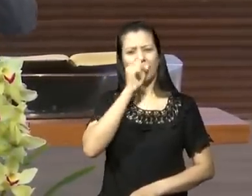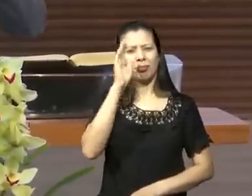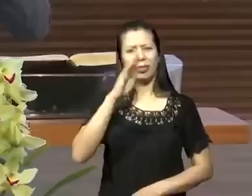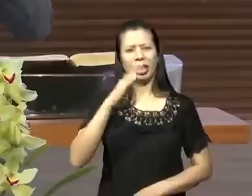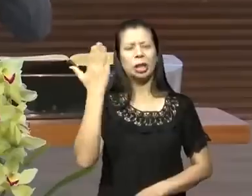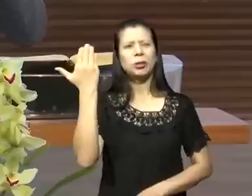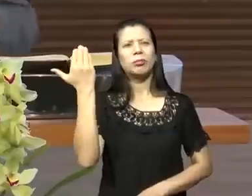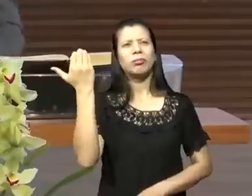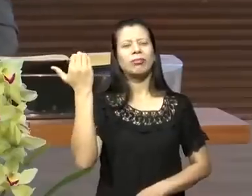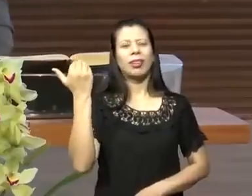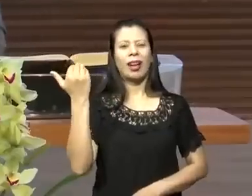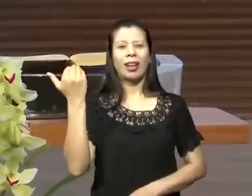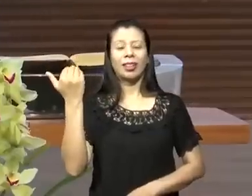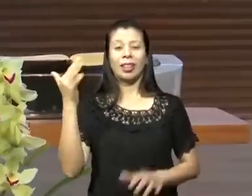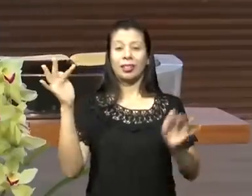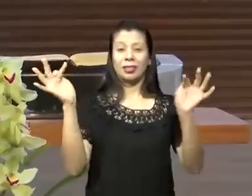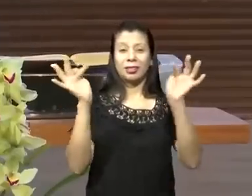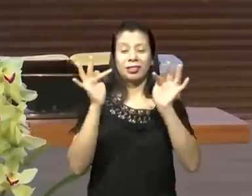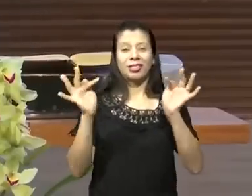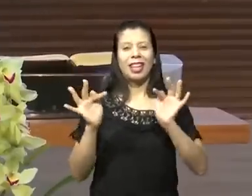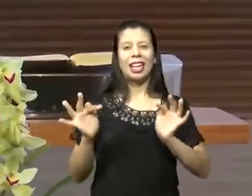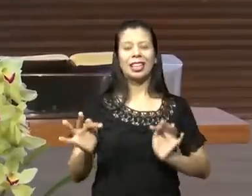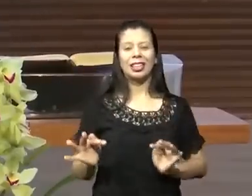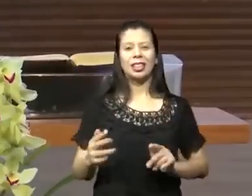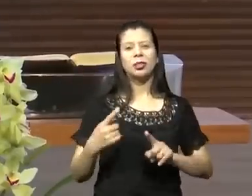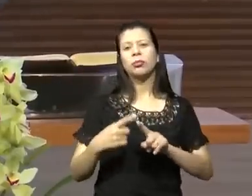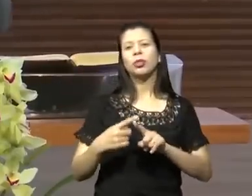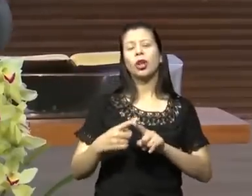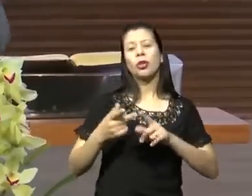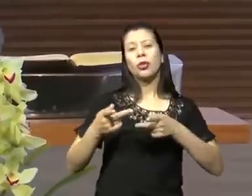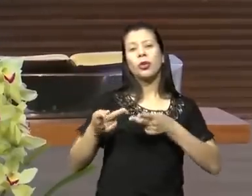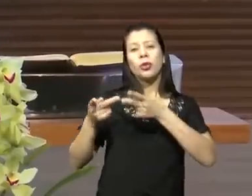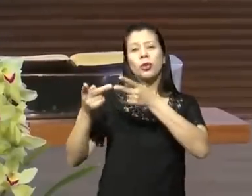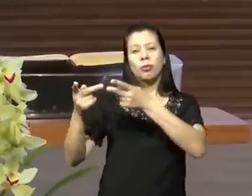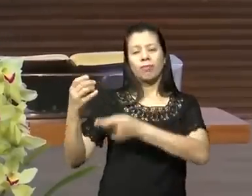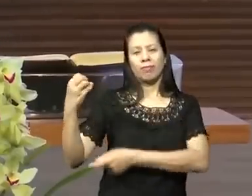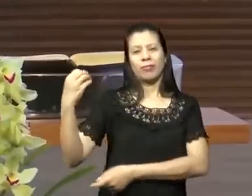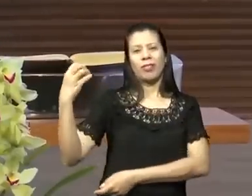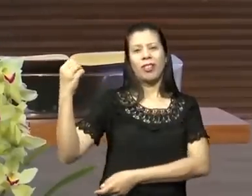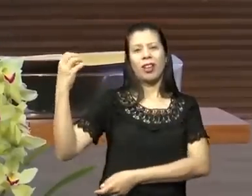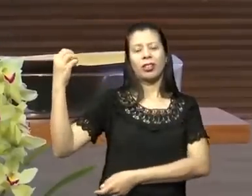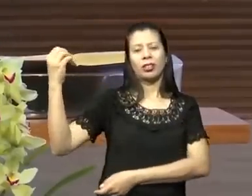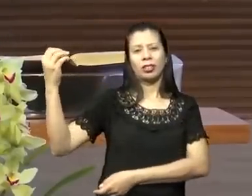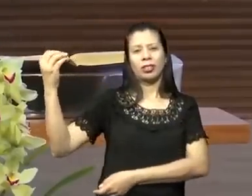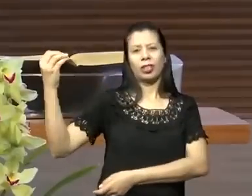uma câmera fotográfica aquelas que soltavam Flash